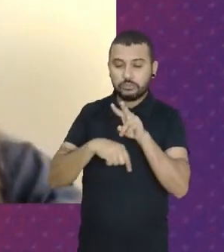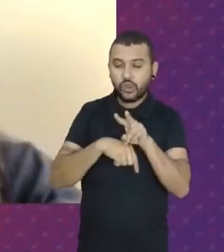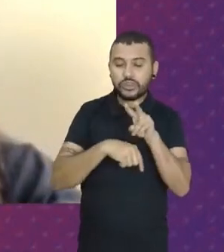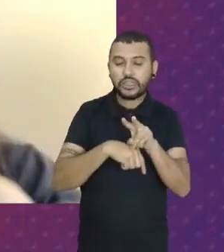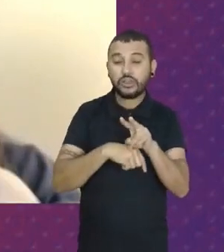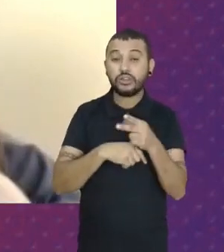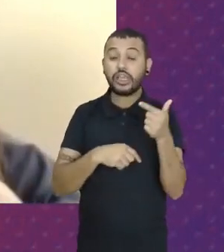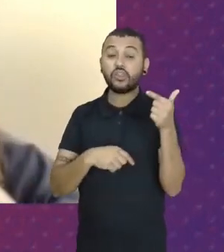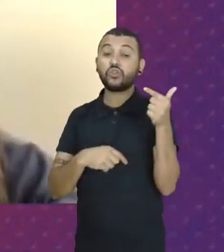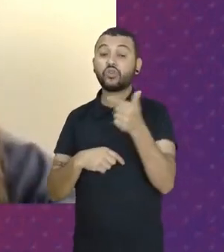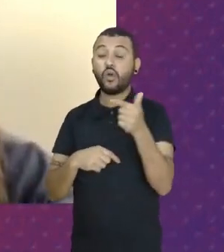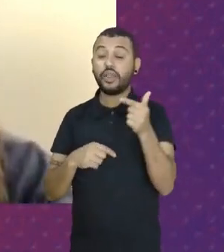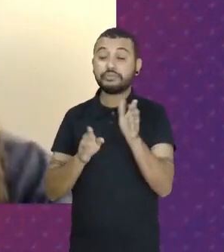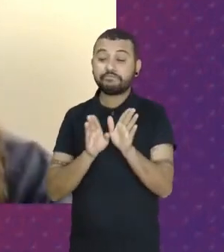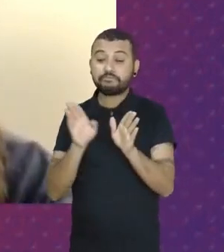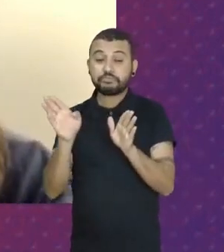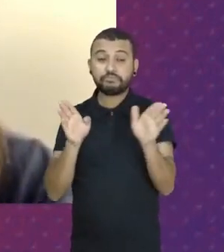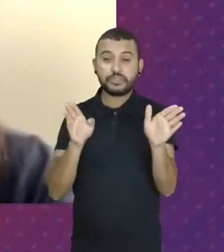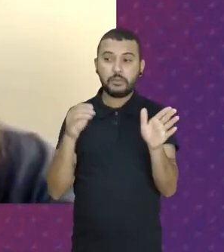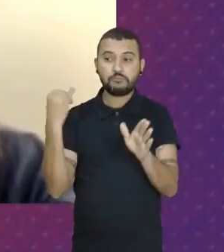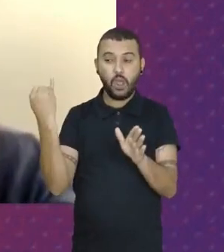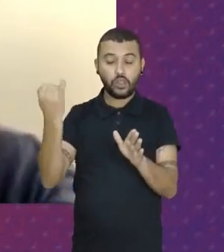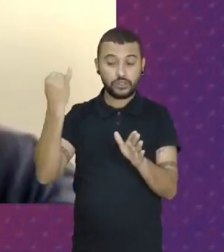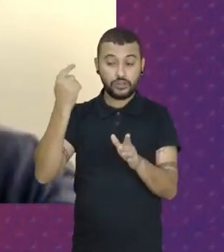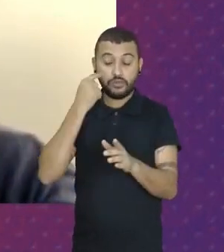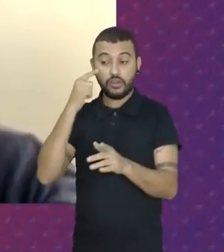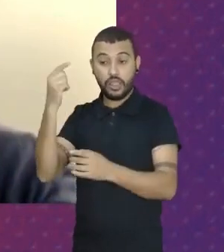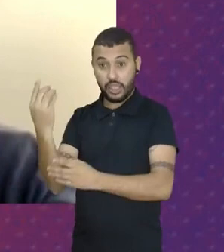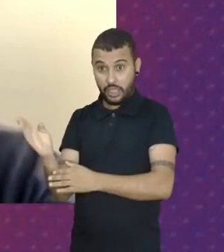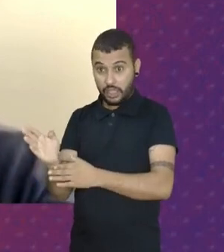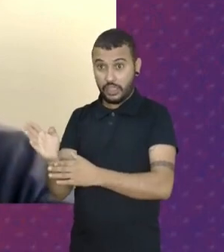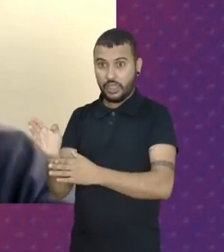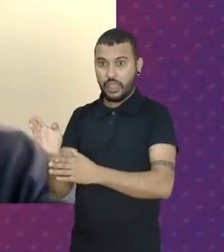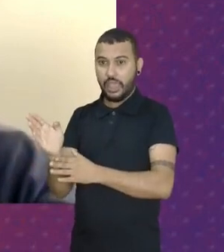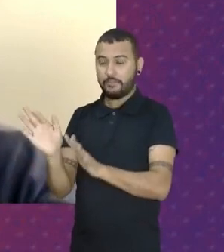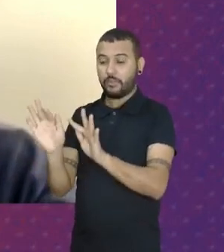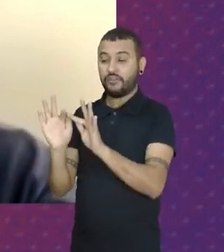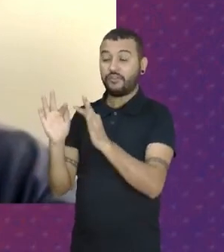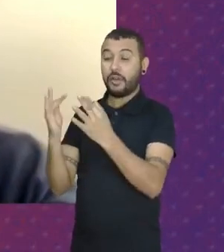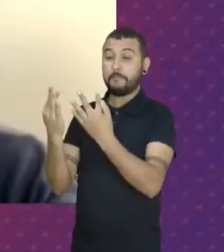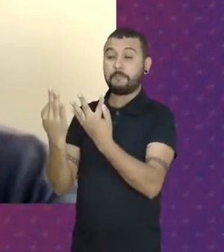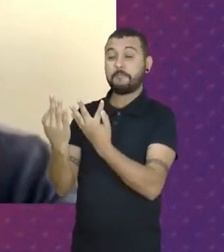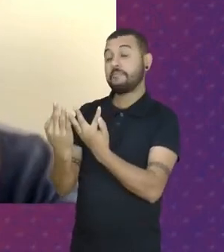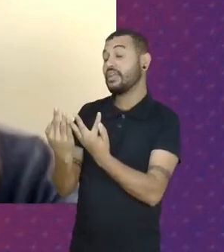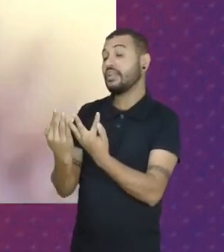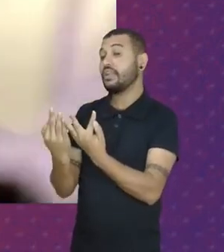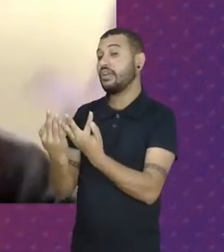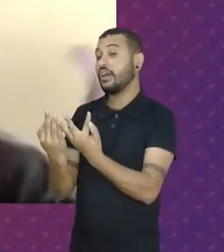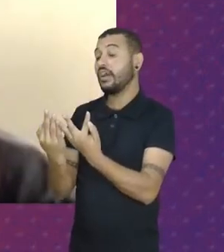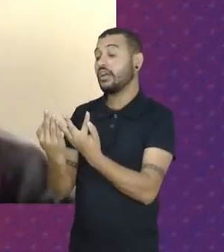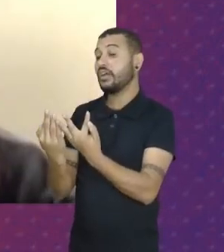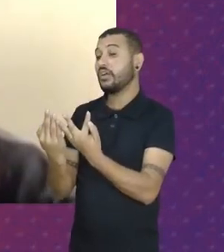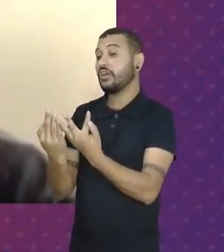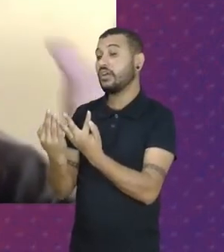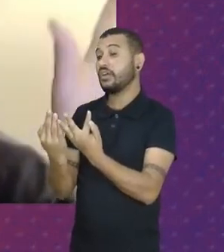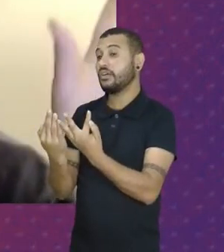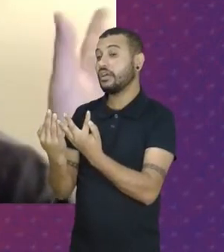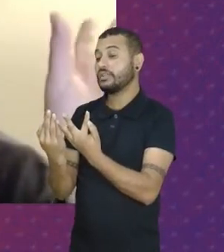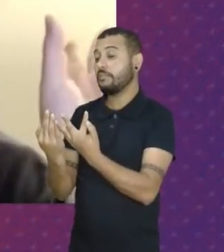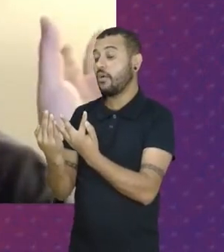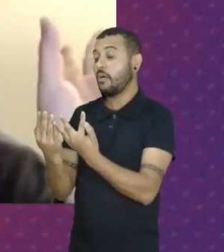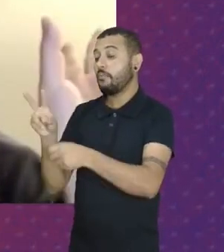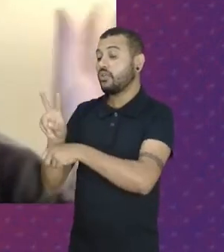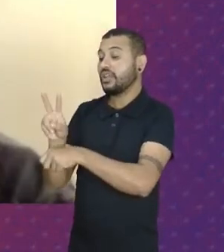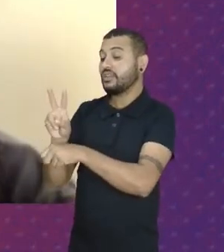né, dois horizontes e processos importantes. Um é a desfamiliarização, que tem a ver com tirar o cuidado como